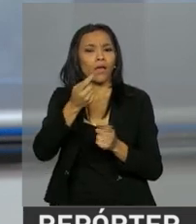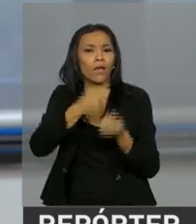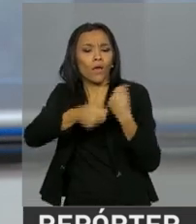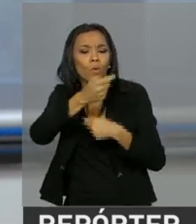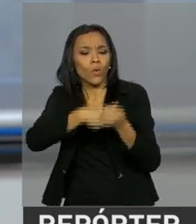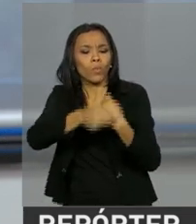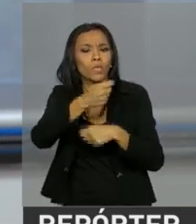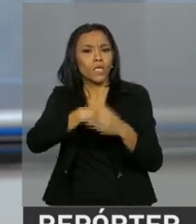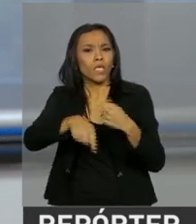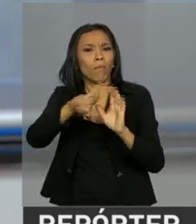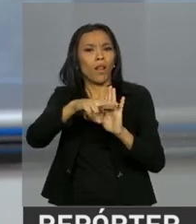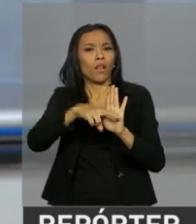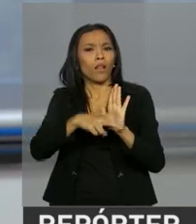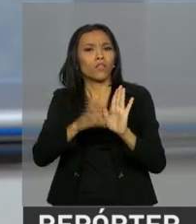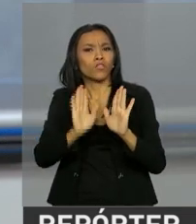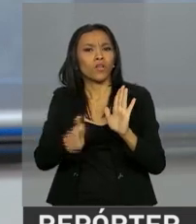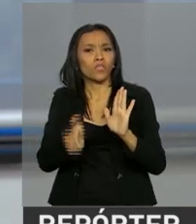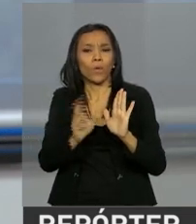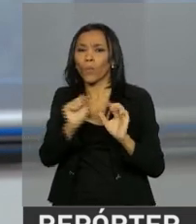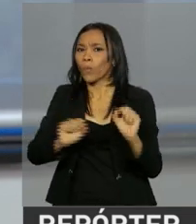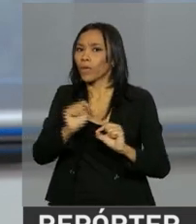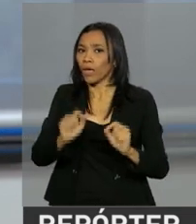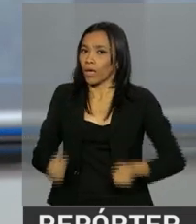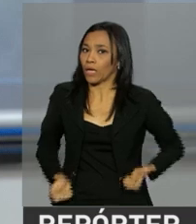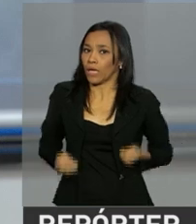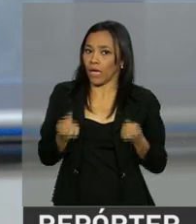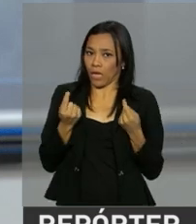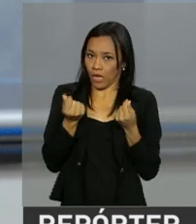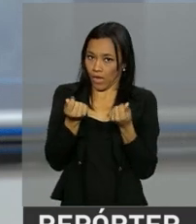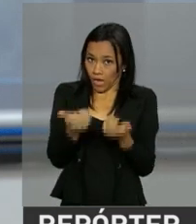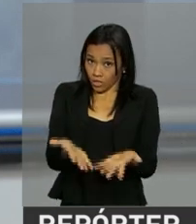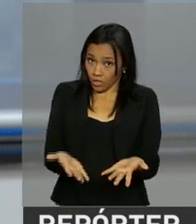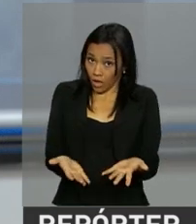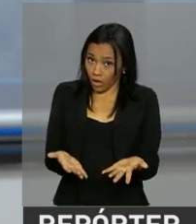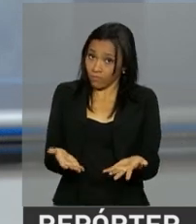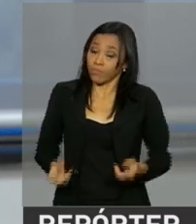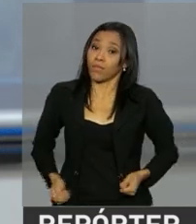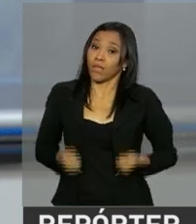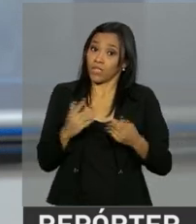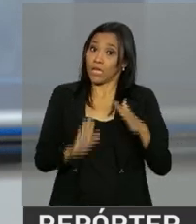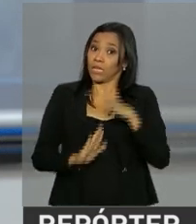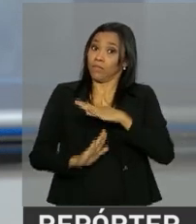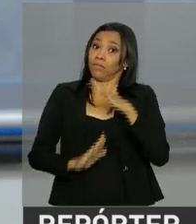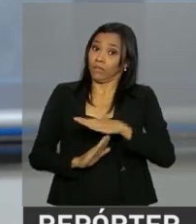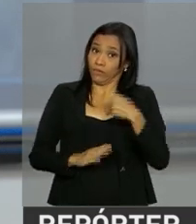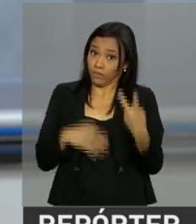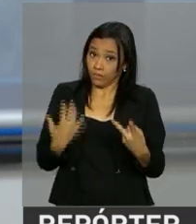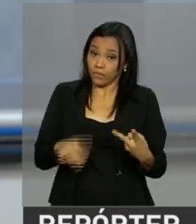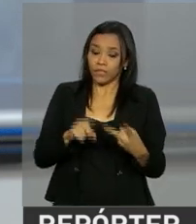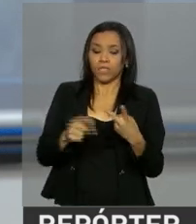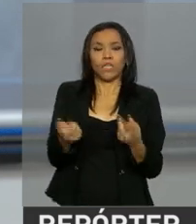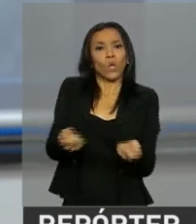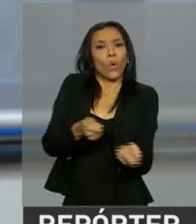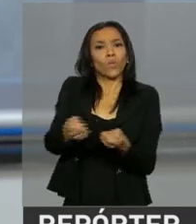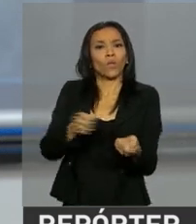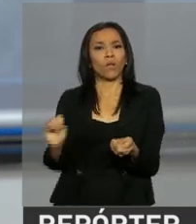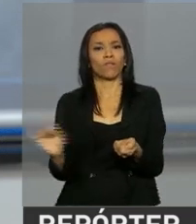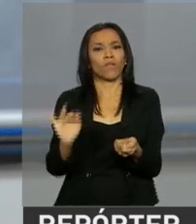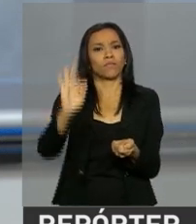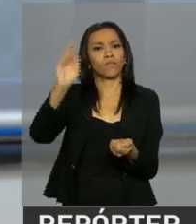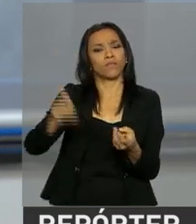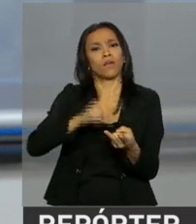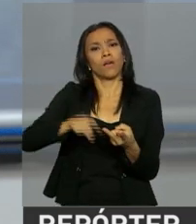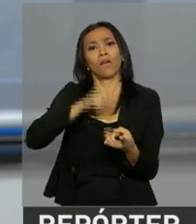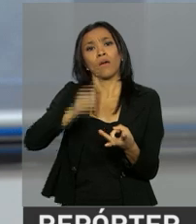é gastar o que arrecada, que é ter a inflação sob controle, que